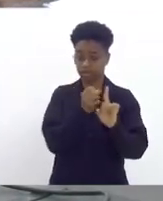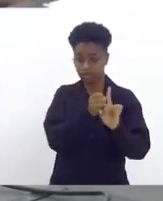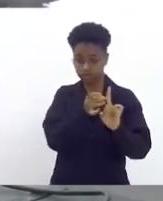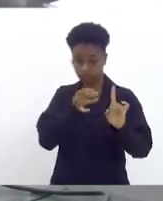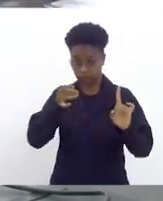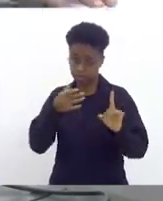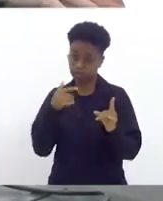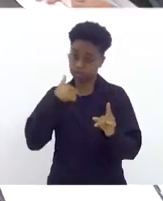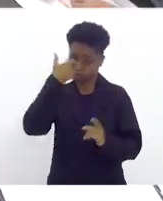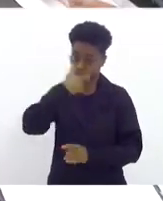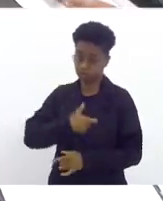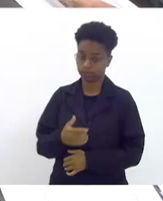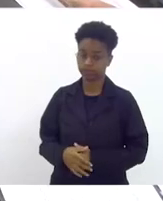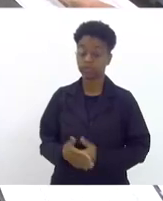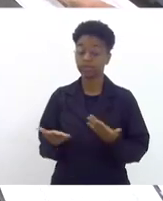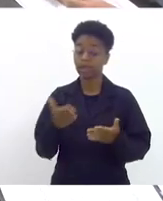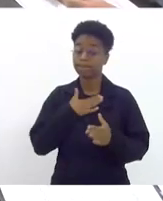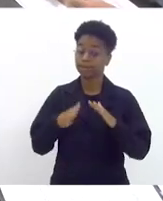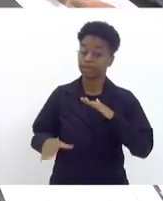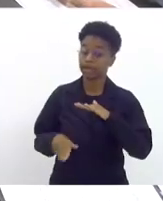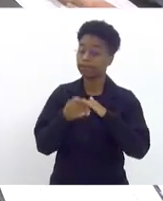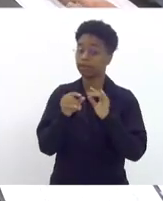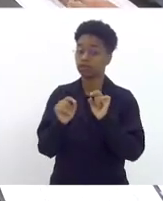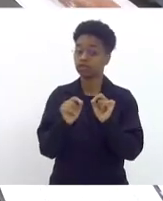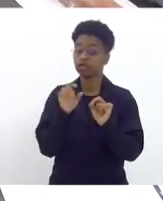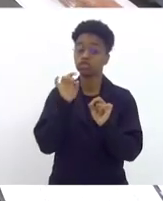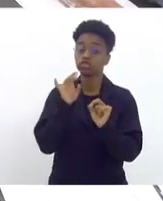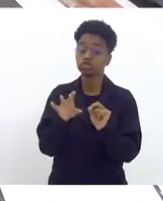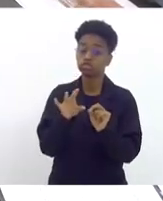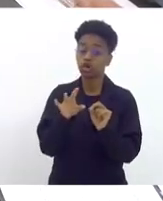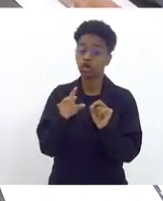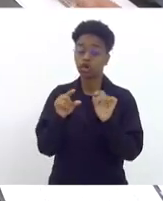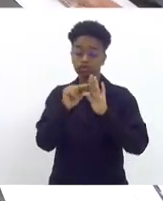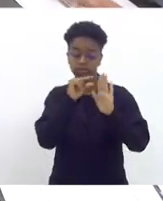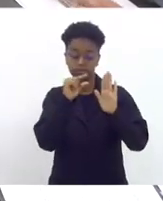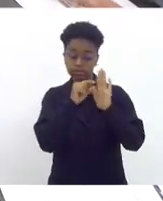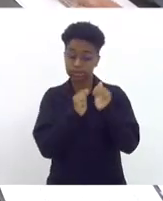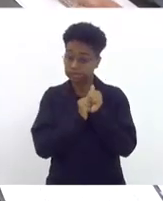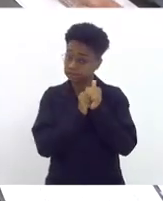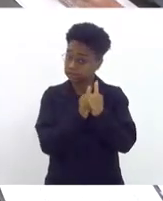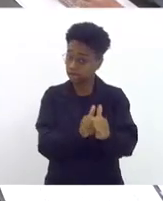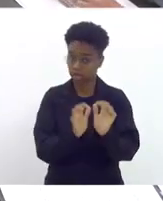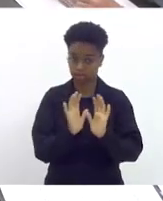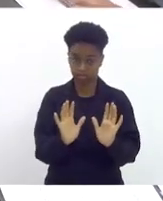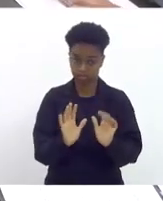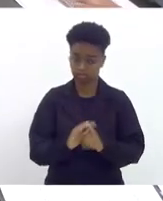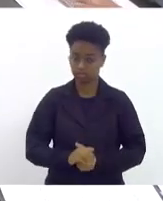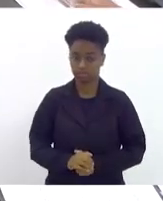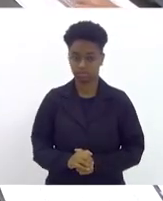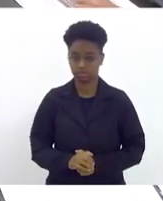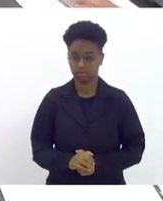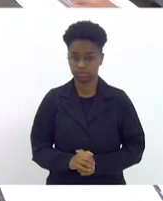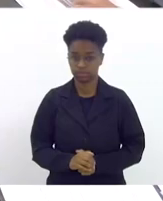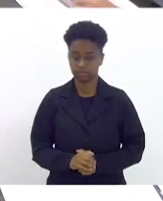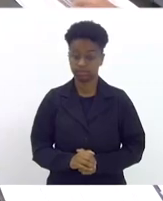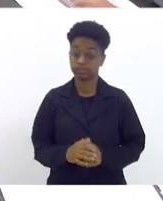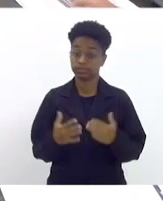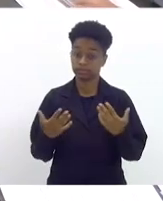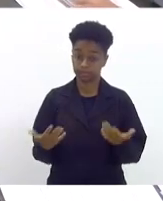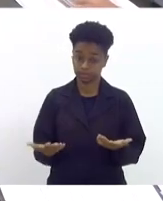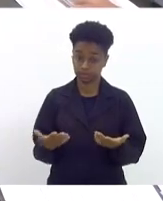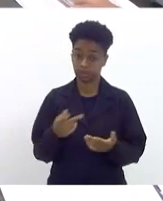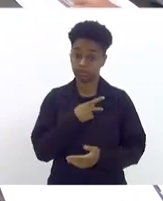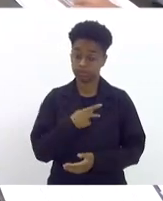verdade gente a minha emenda ela reproduz aquilo que é ementa palavra Presidente